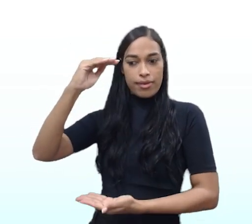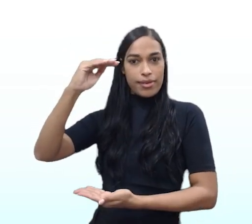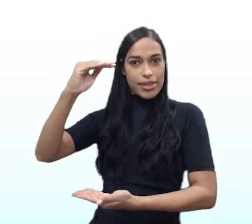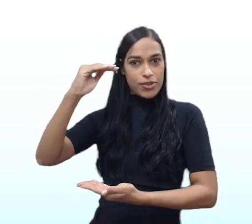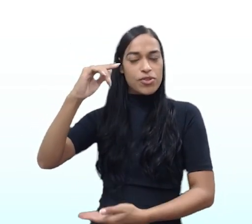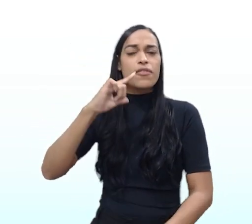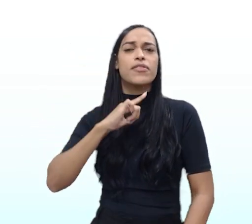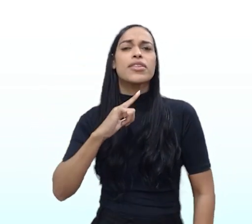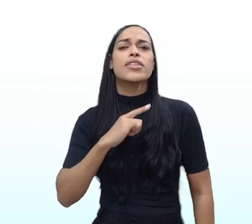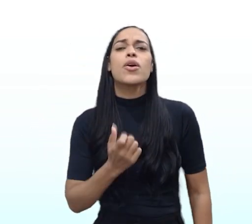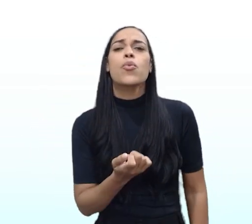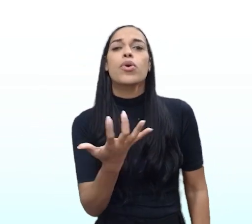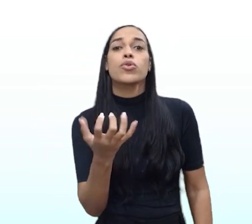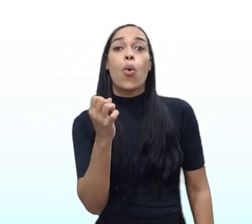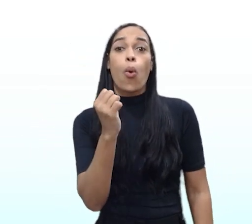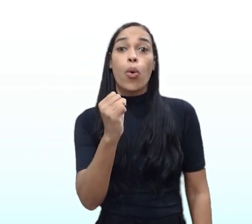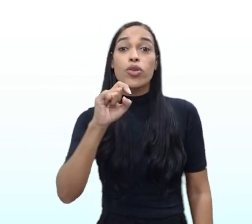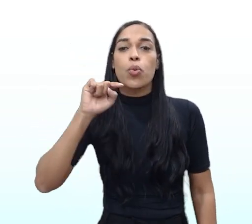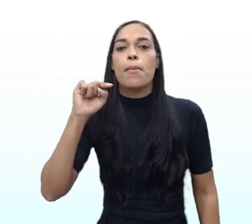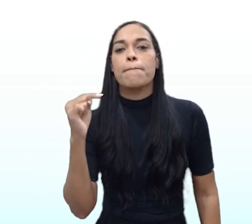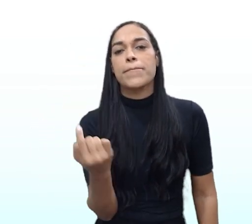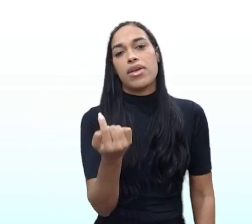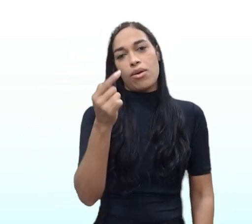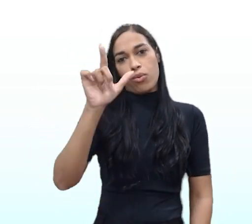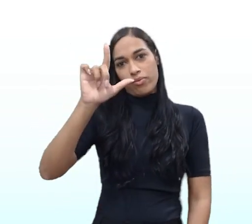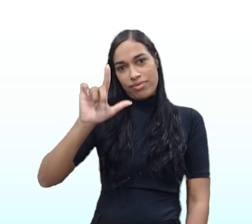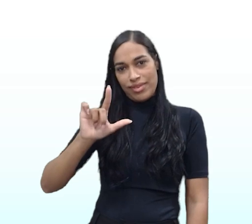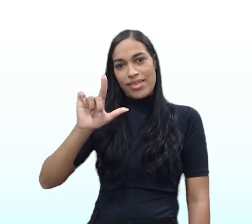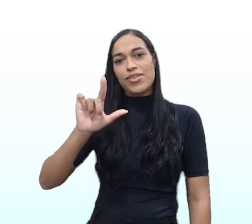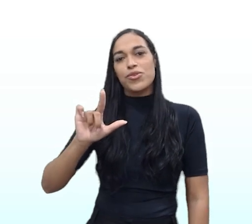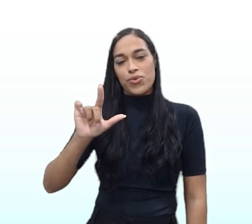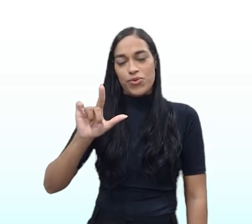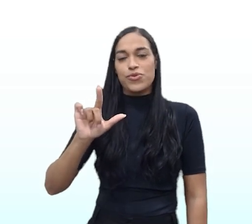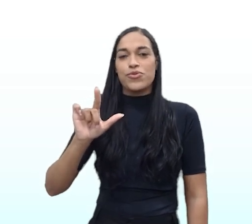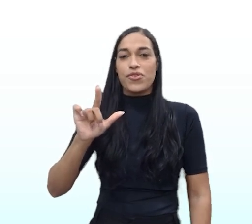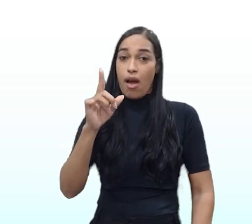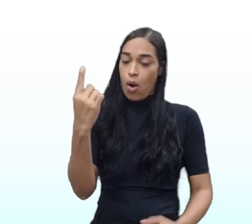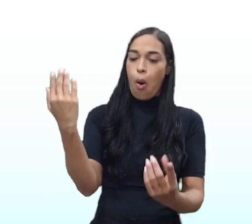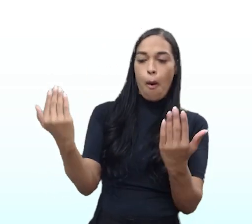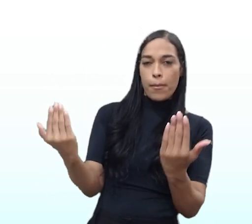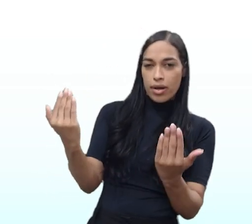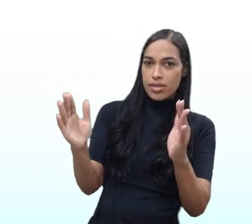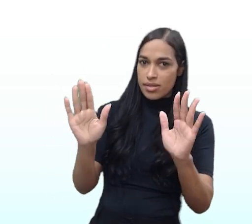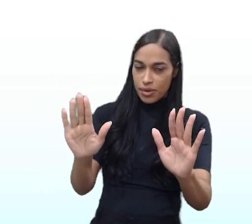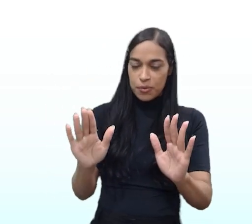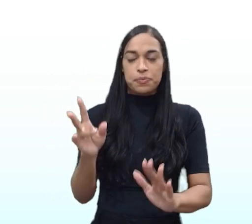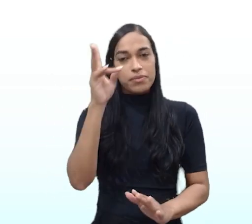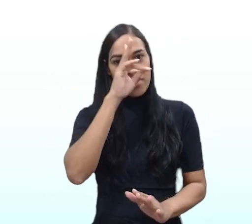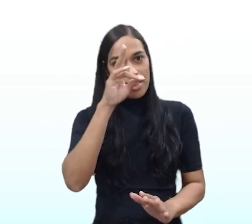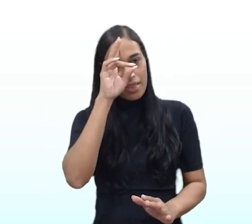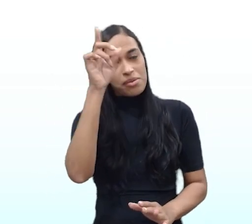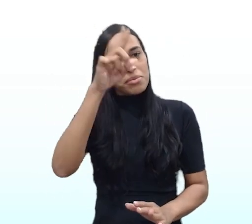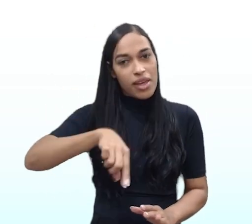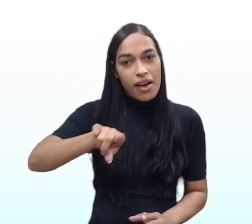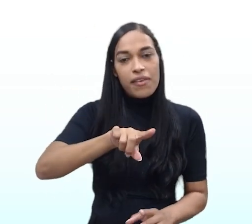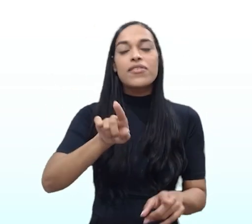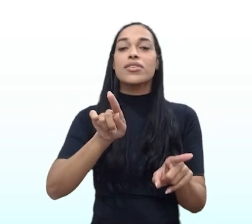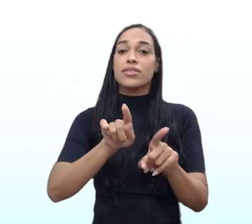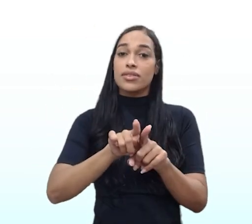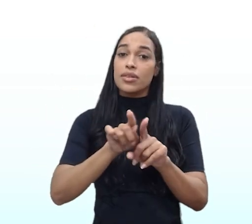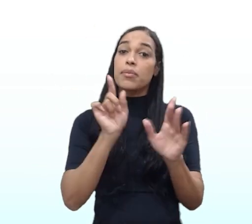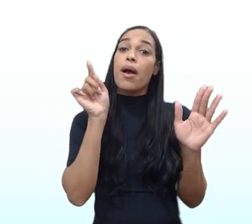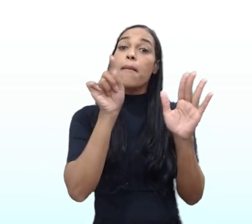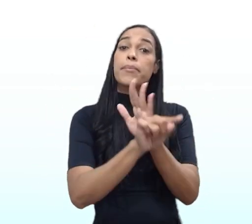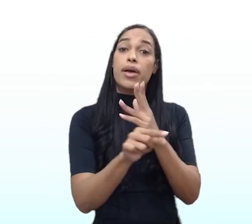litros, eu vou ter aí 8.000 litros, tá bom? Fazendo essa comparação. E para lembrar, a questão